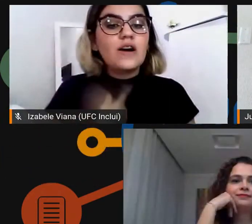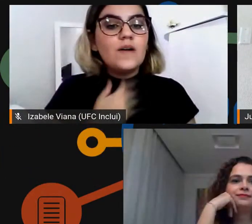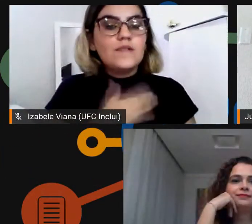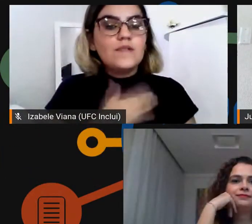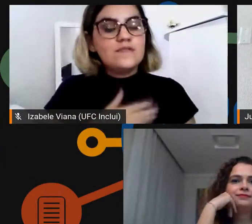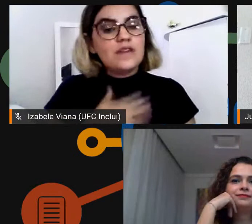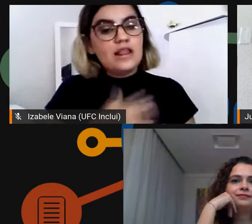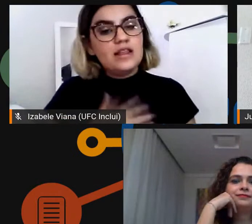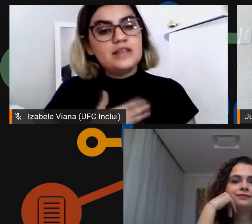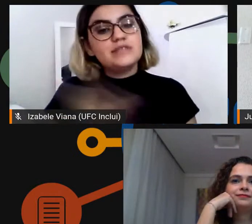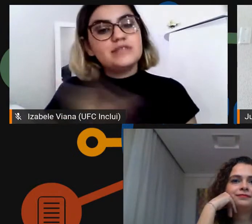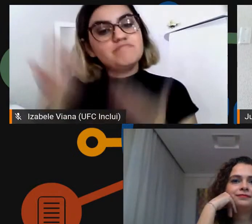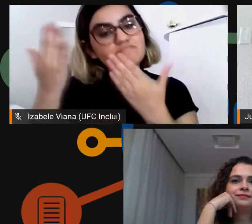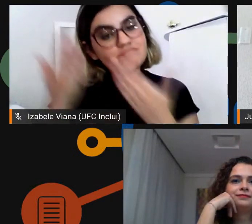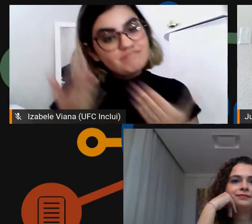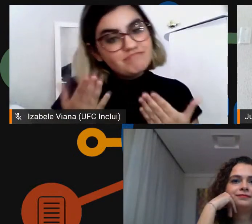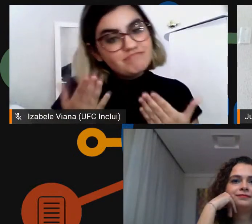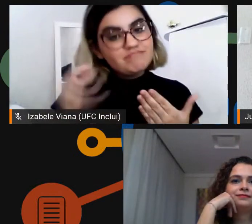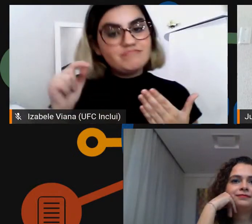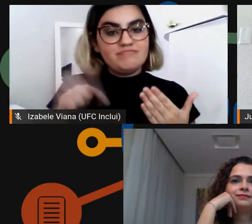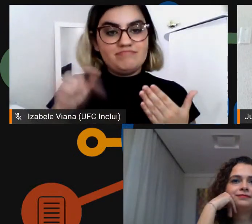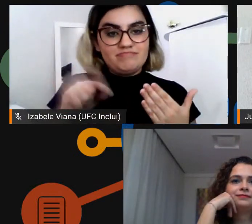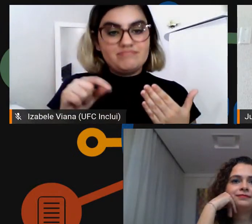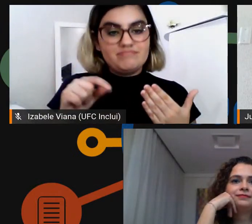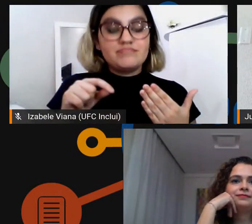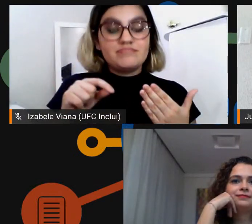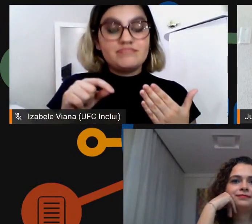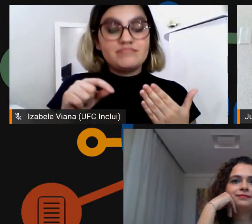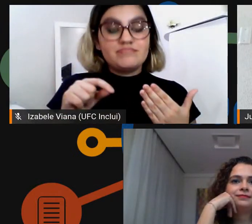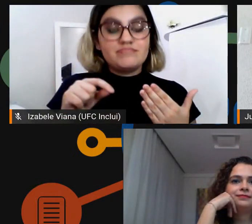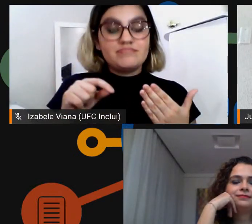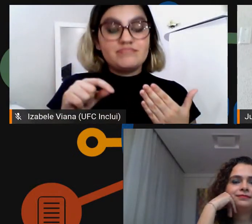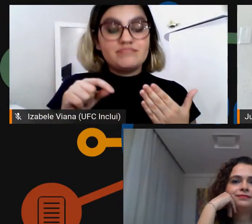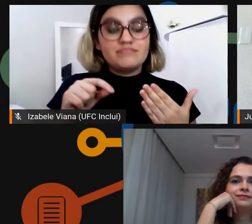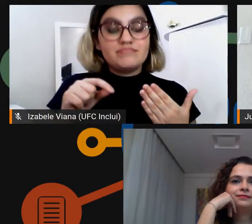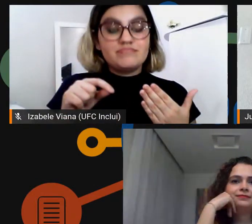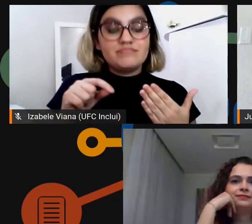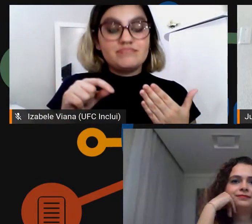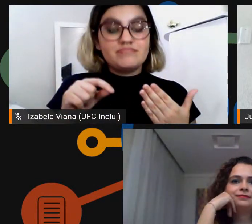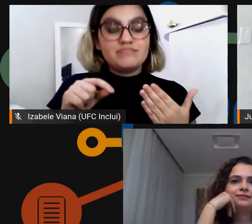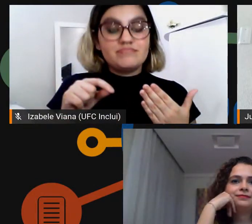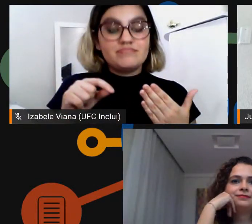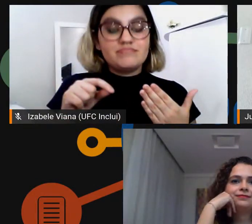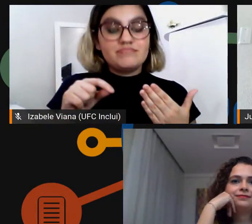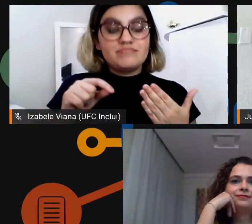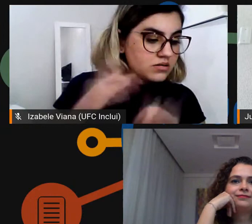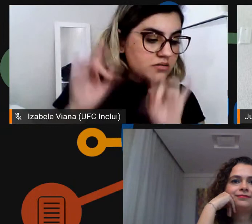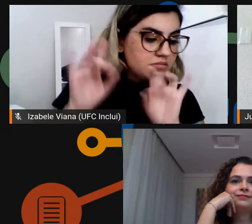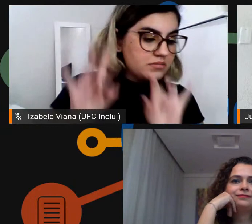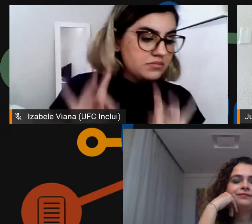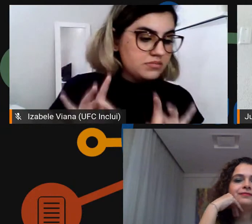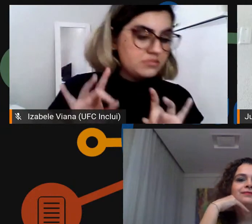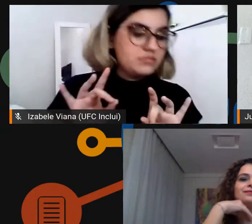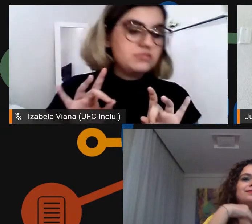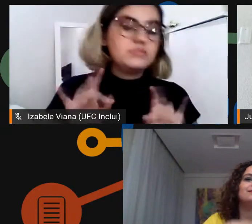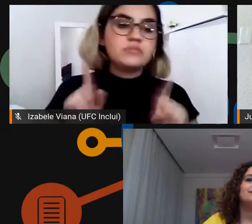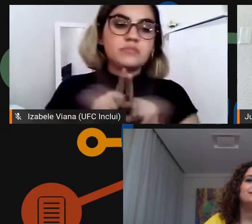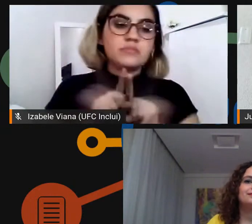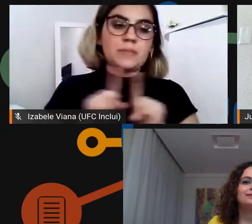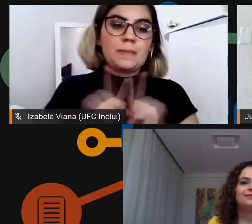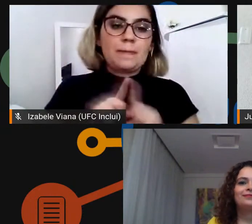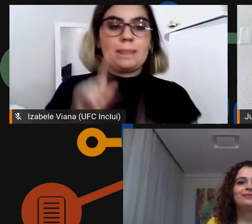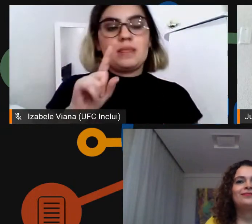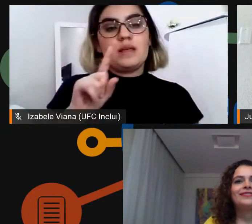Plurisaberes e contar com a sua participação ilustre na nossa SMPC, a Semana de Metodologia e Produção